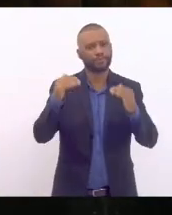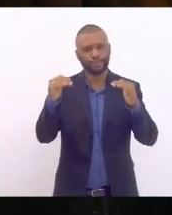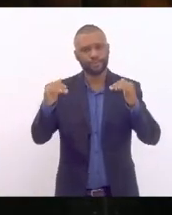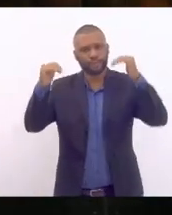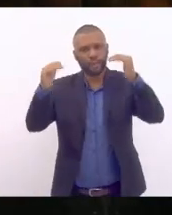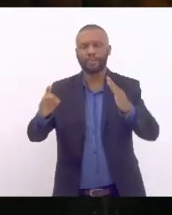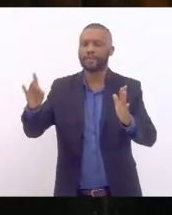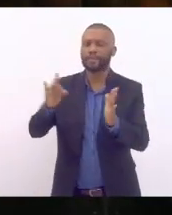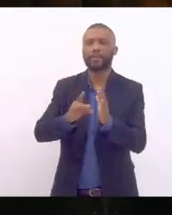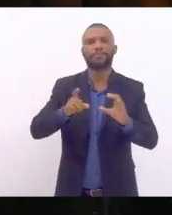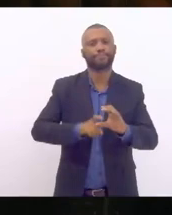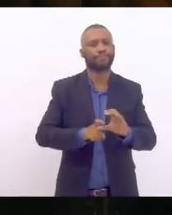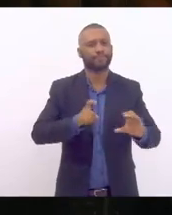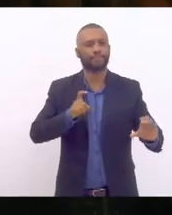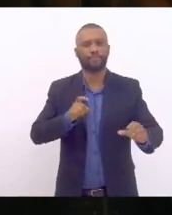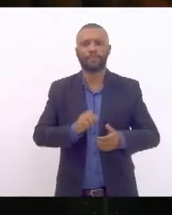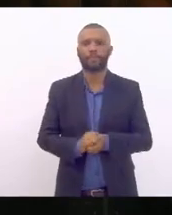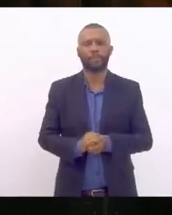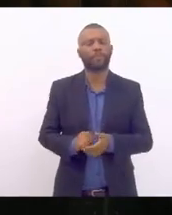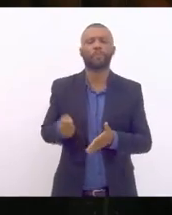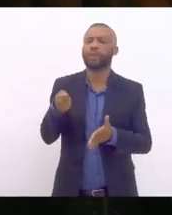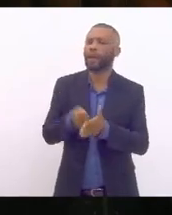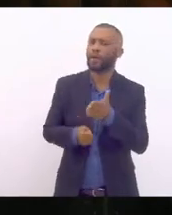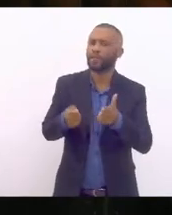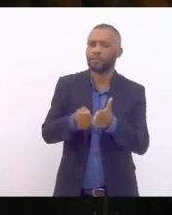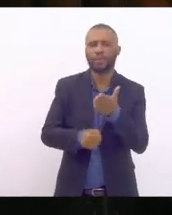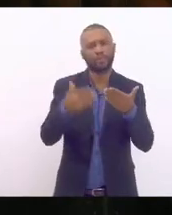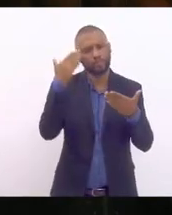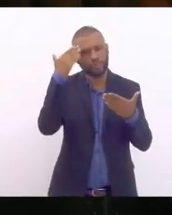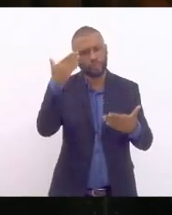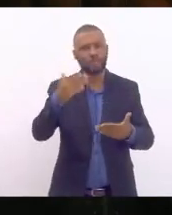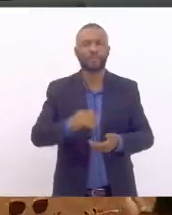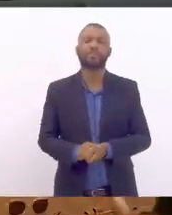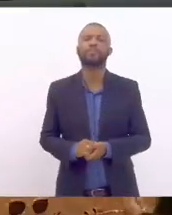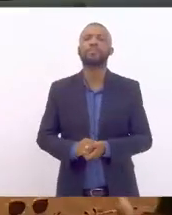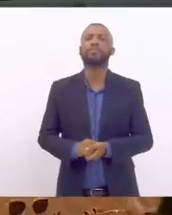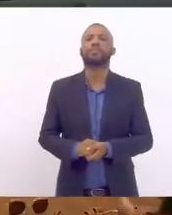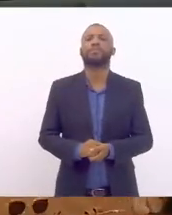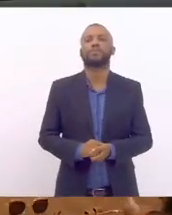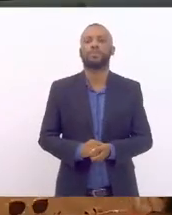verdadeiramente independente Vamos à luta Muito obrigado